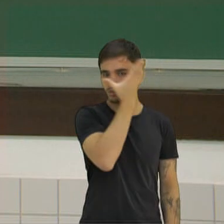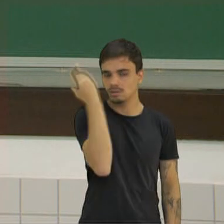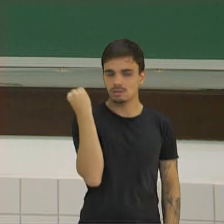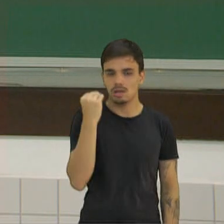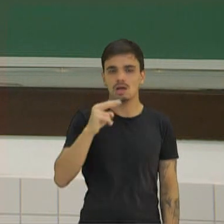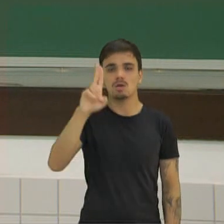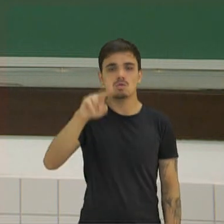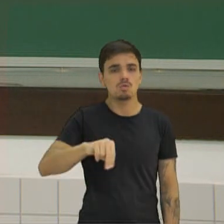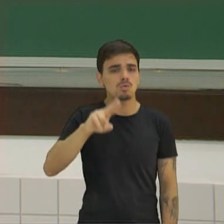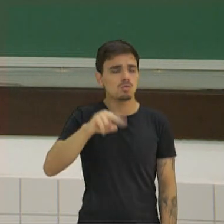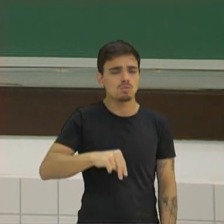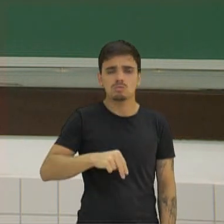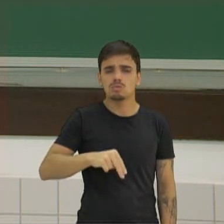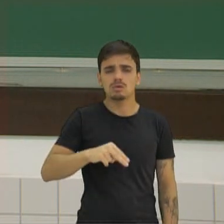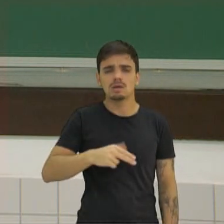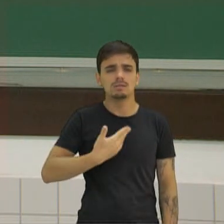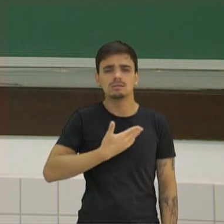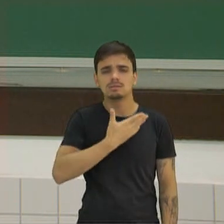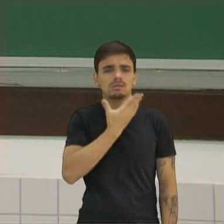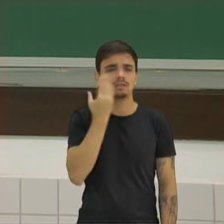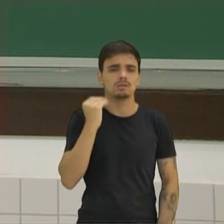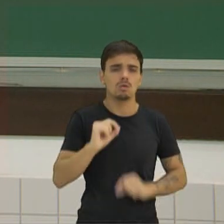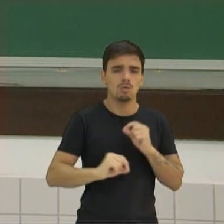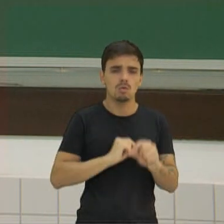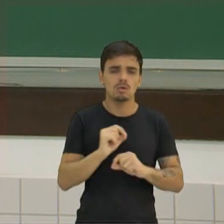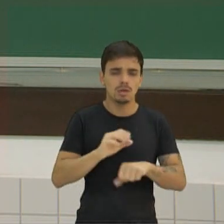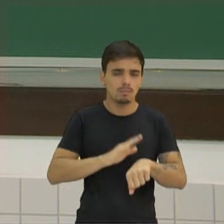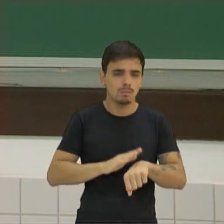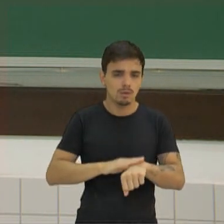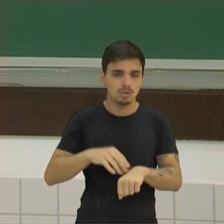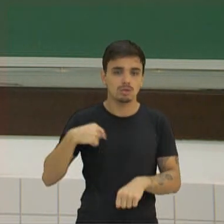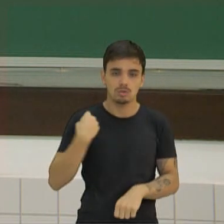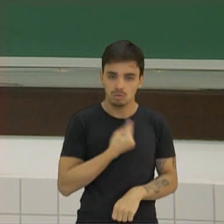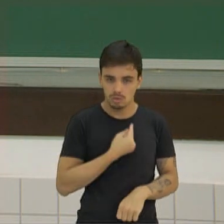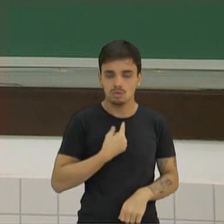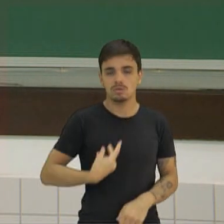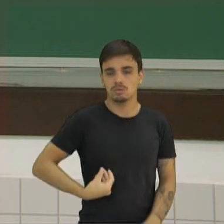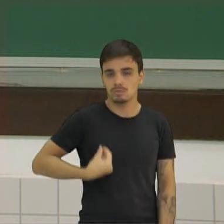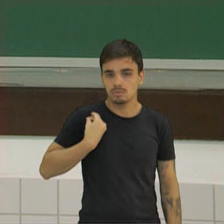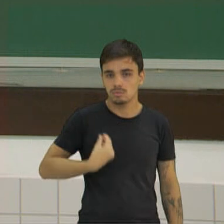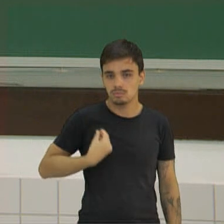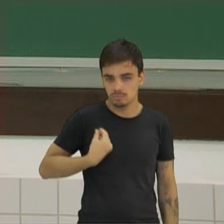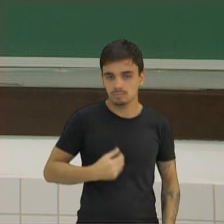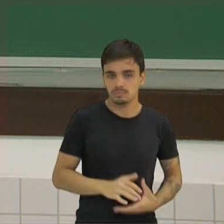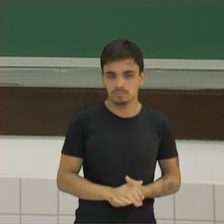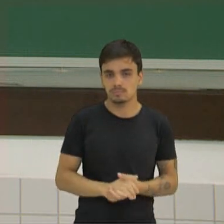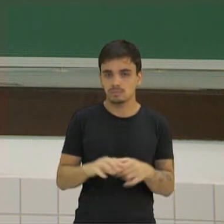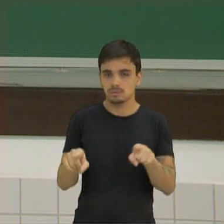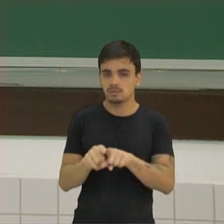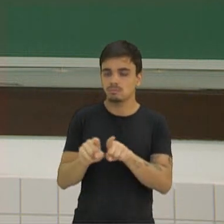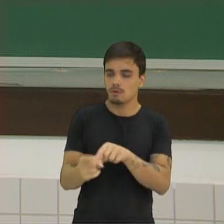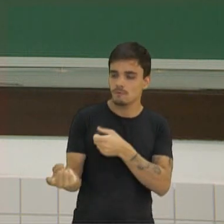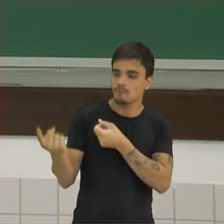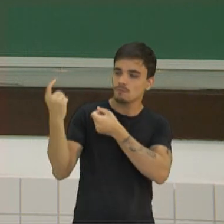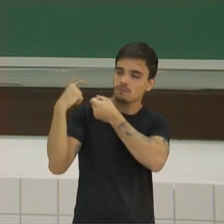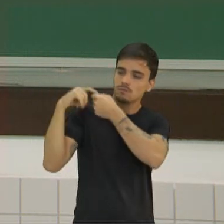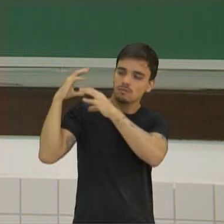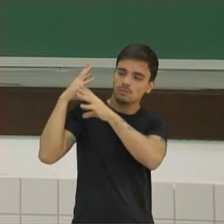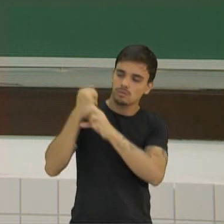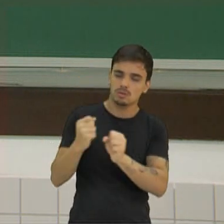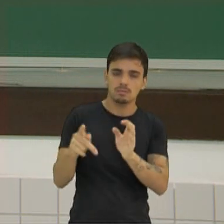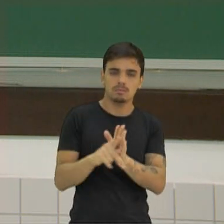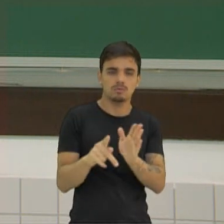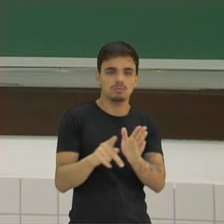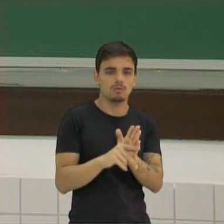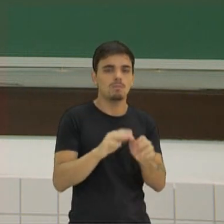jamais imaginarem vislumbrar momentos que nós vivemos voltar a viver momentos que nós já vivemos